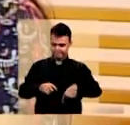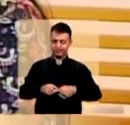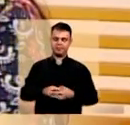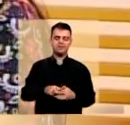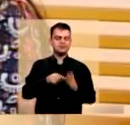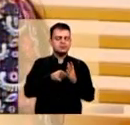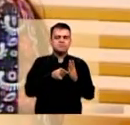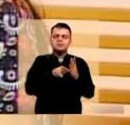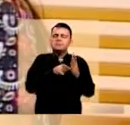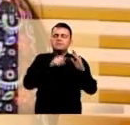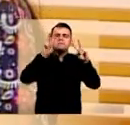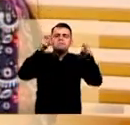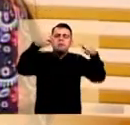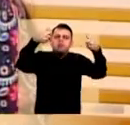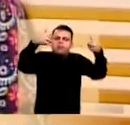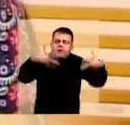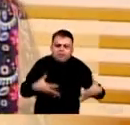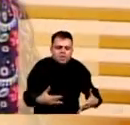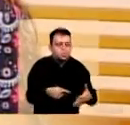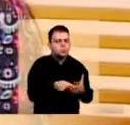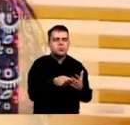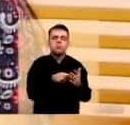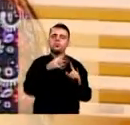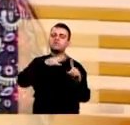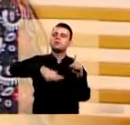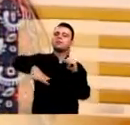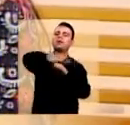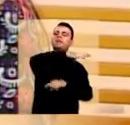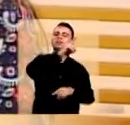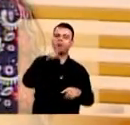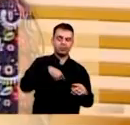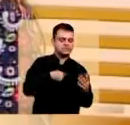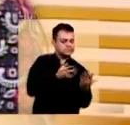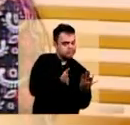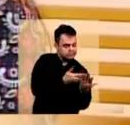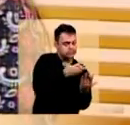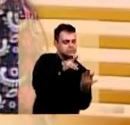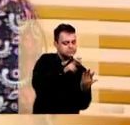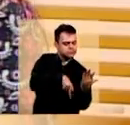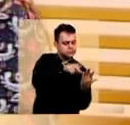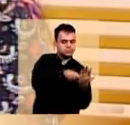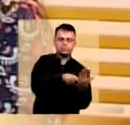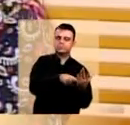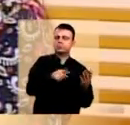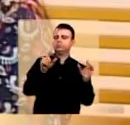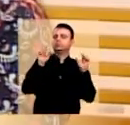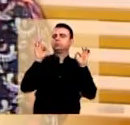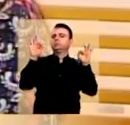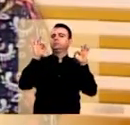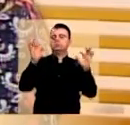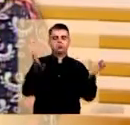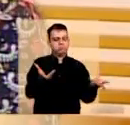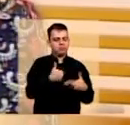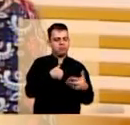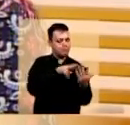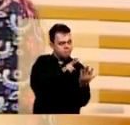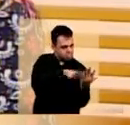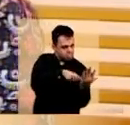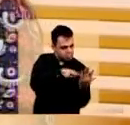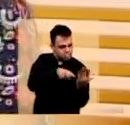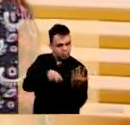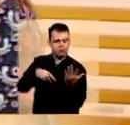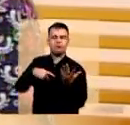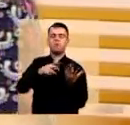é de uma delicadeza para falar de temas complexos da sociedade, que é uma coisa incrível, que eu fiquei assim,